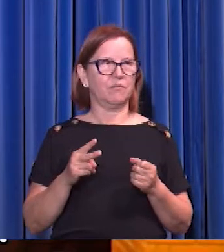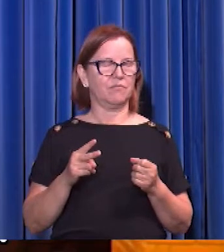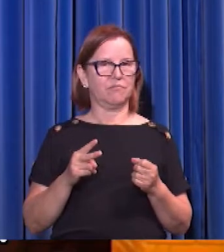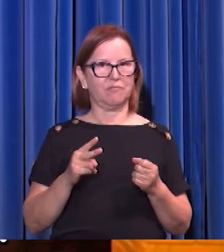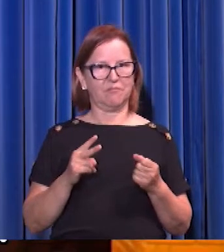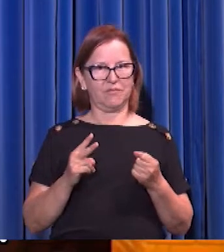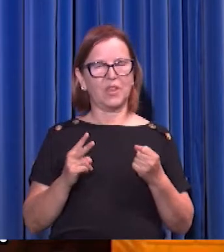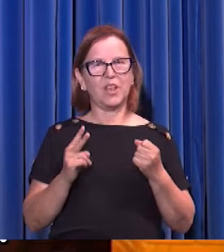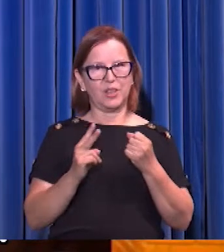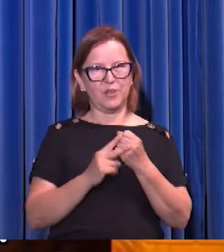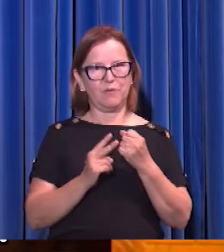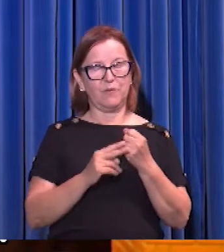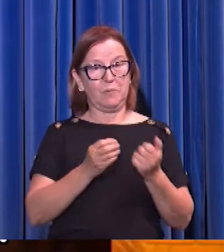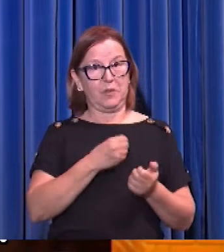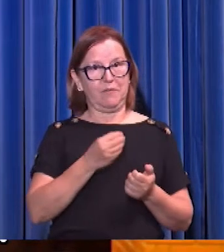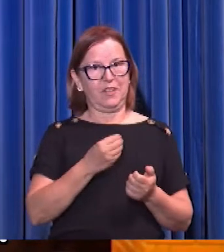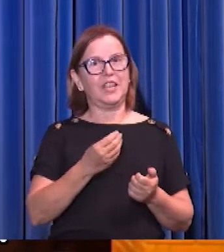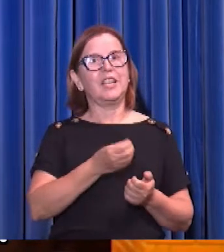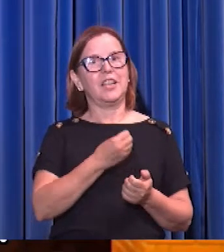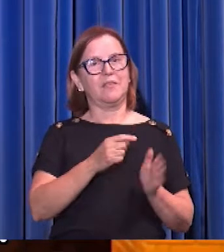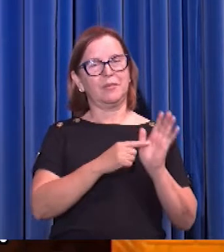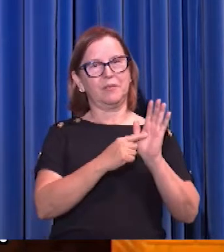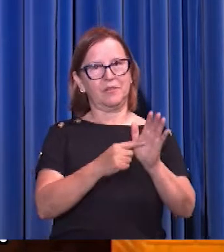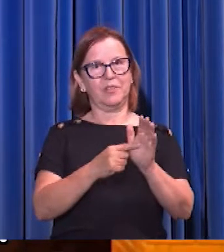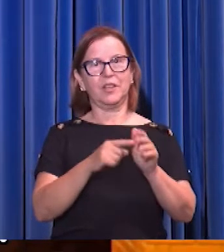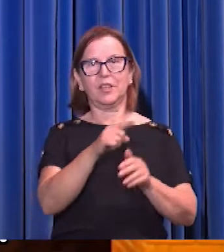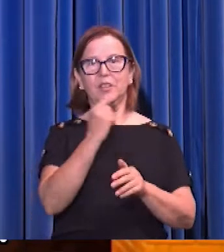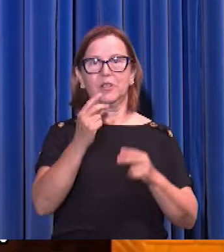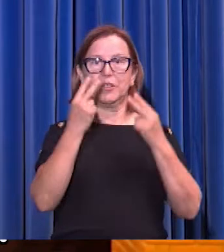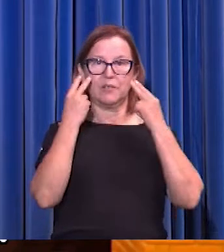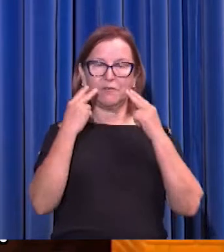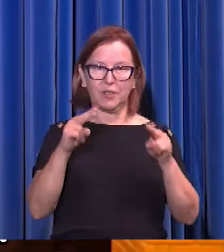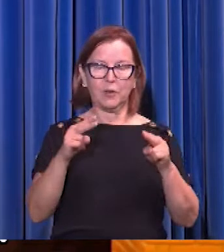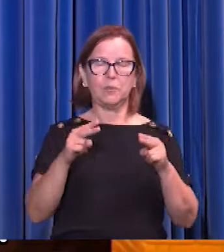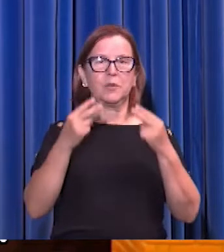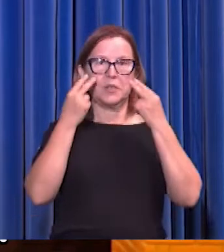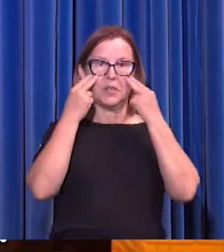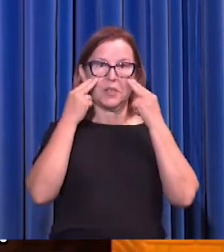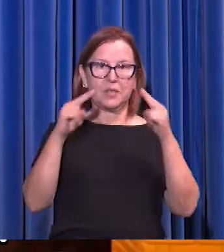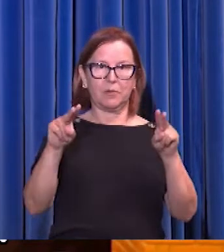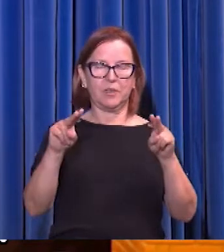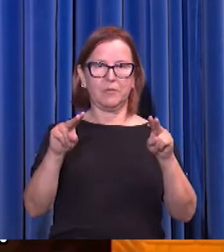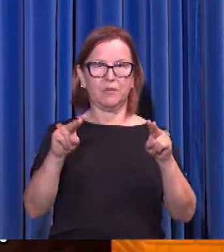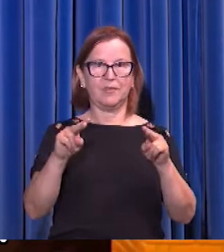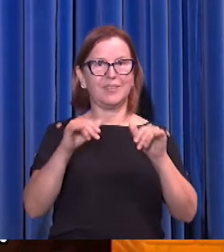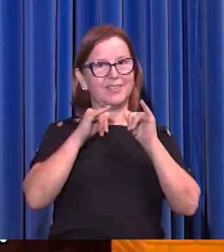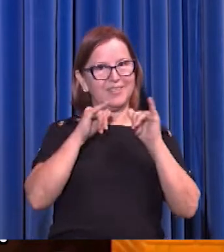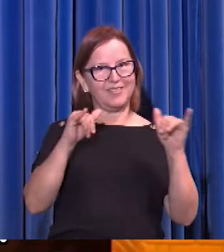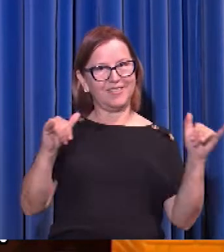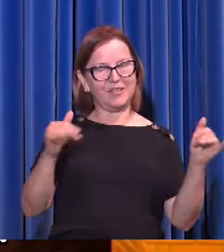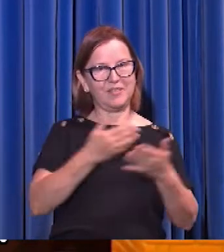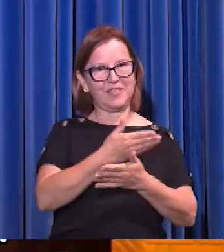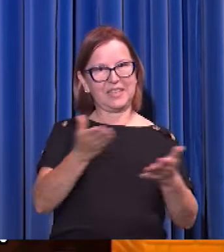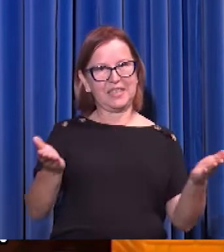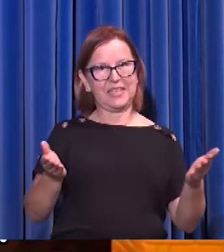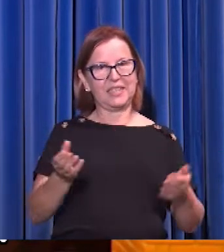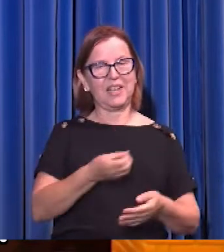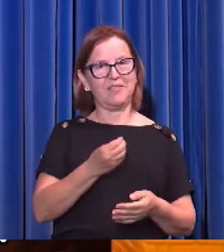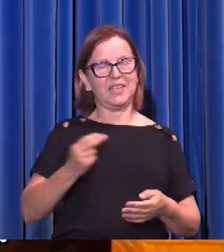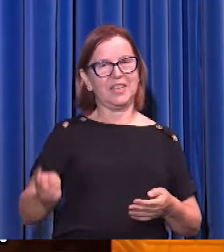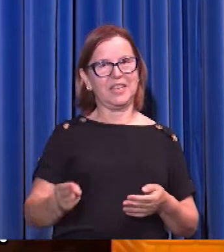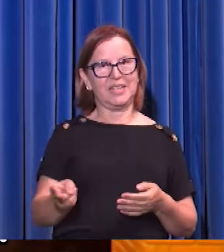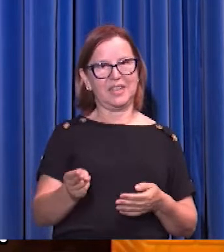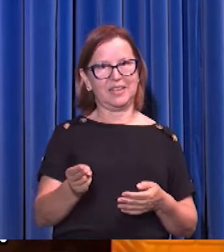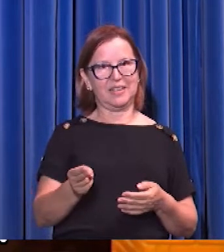manifestou, e nós a temos visto, e dela damos testemunho, e vô-la anunciamos, a vida eterna, a